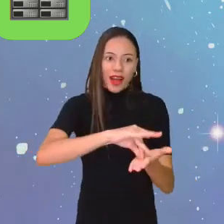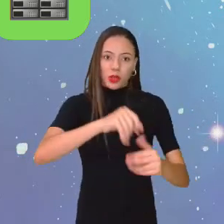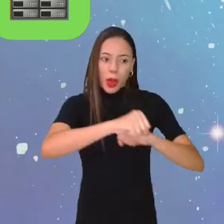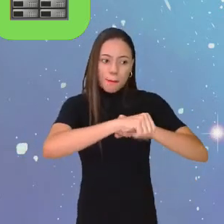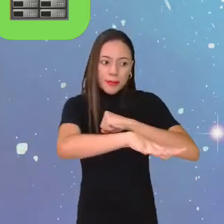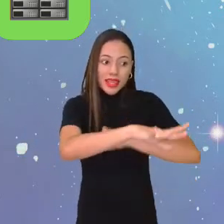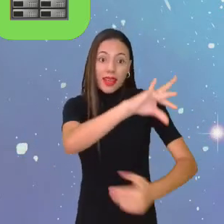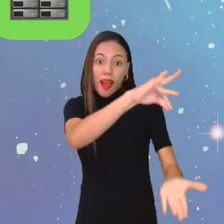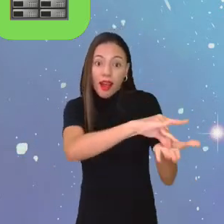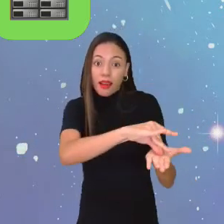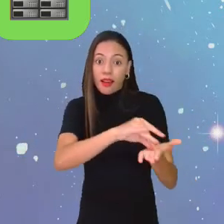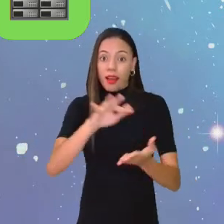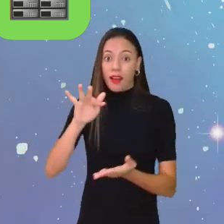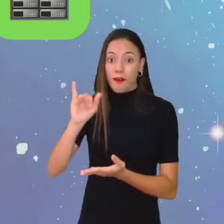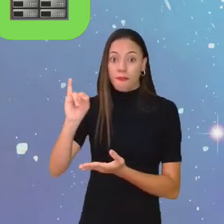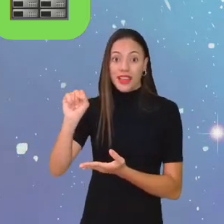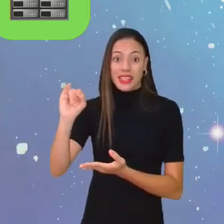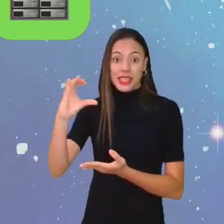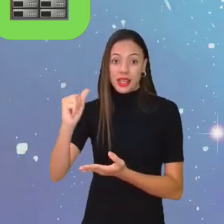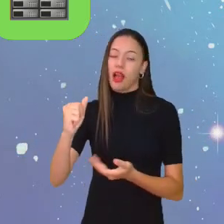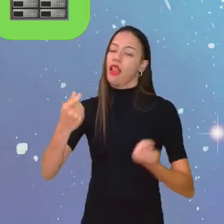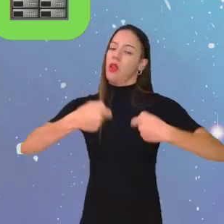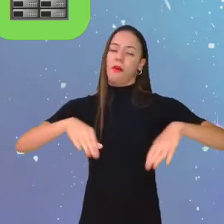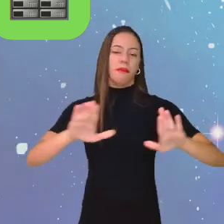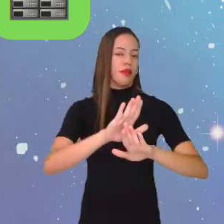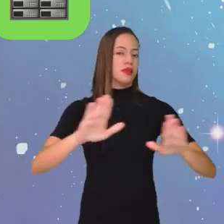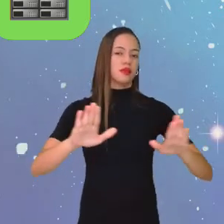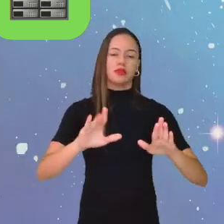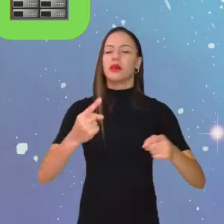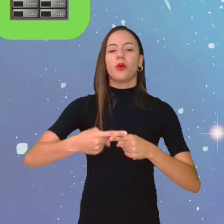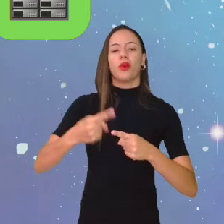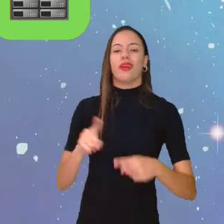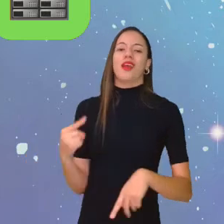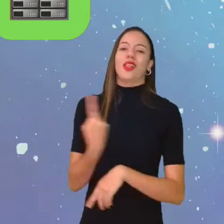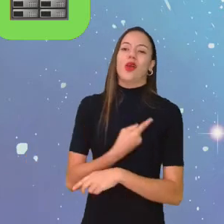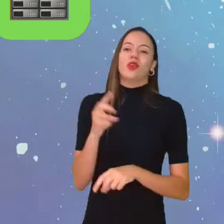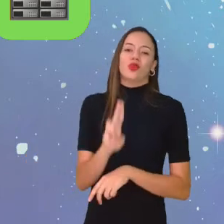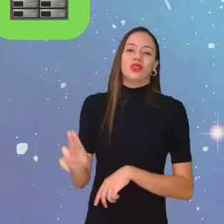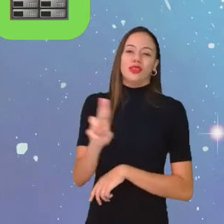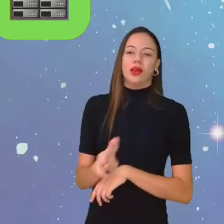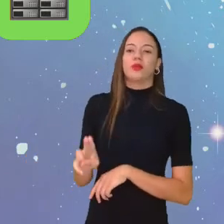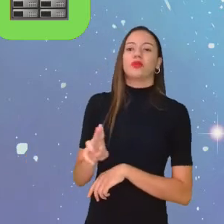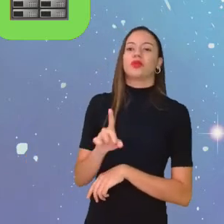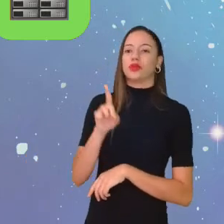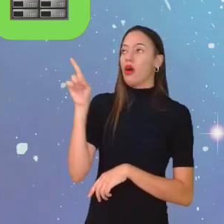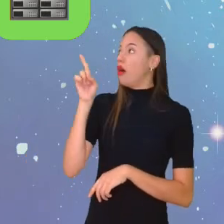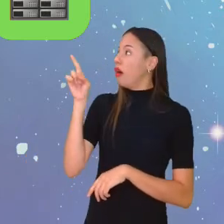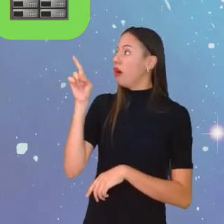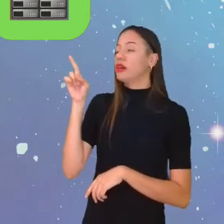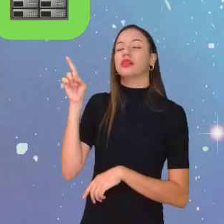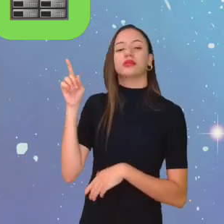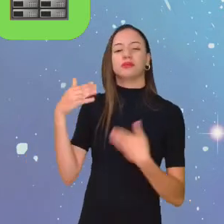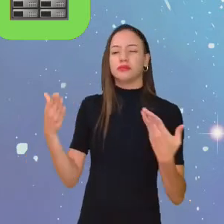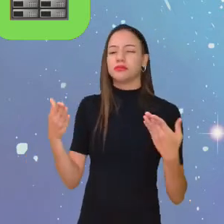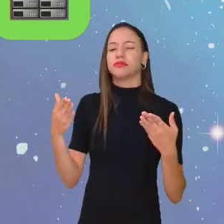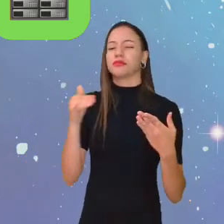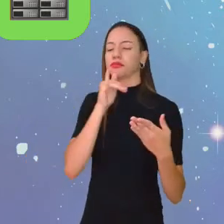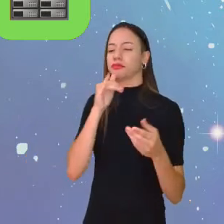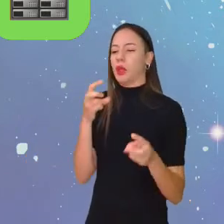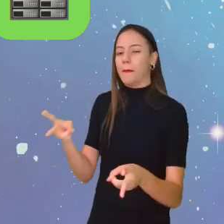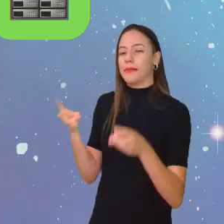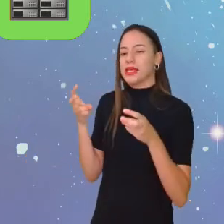Carla? A gente, ainda bem, né, porque a gente pode fazer uso disso daí. Então, a gente até percebe, Carla, quando a gente